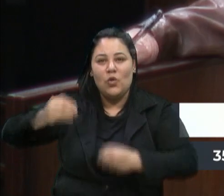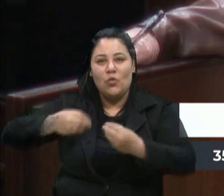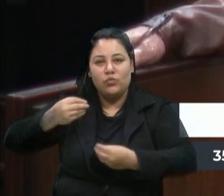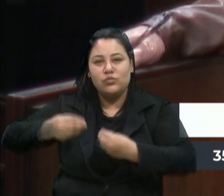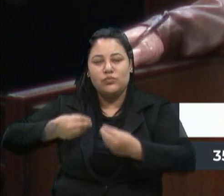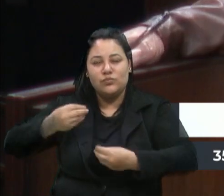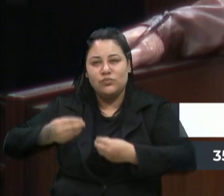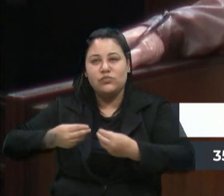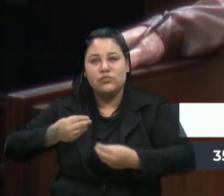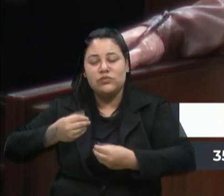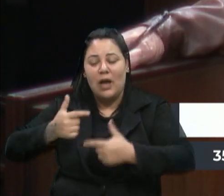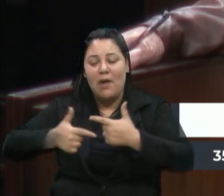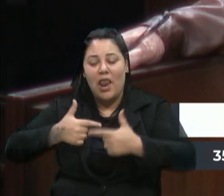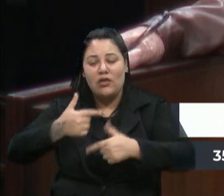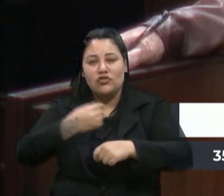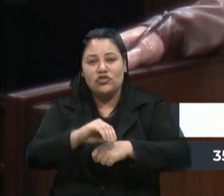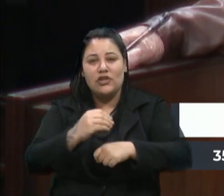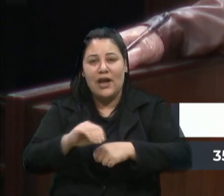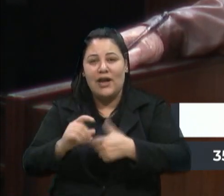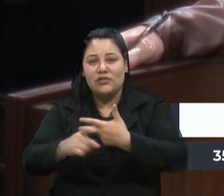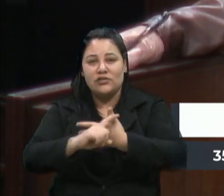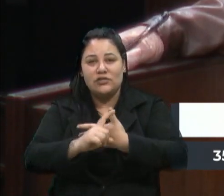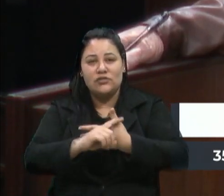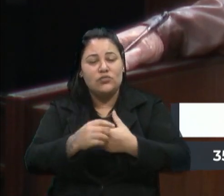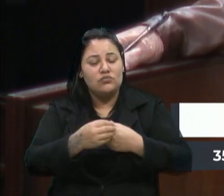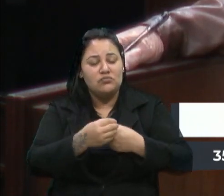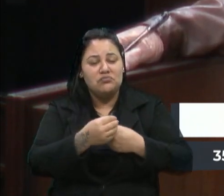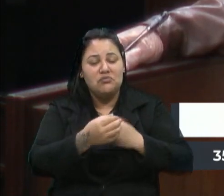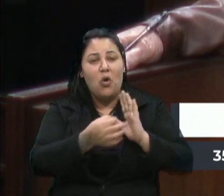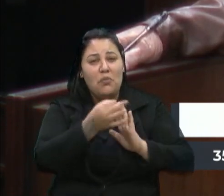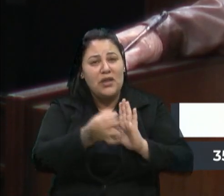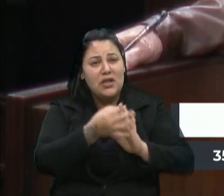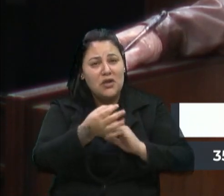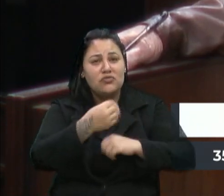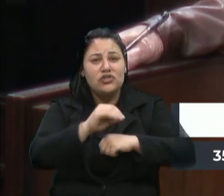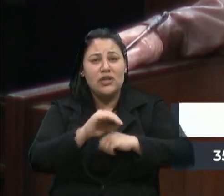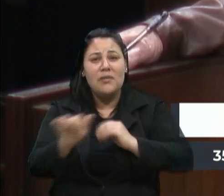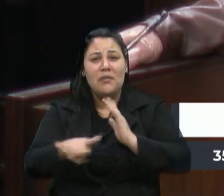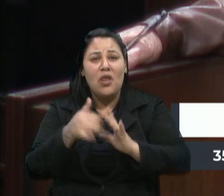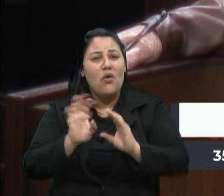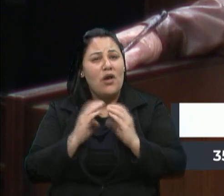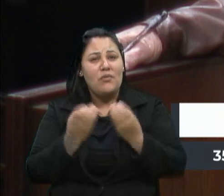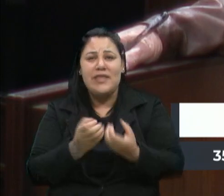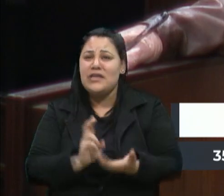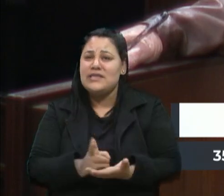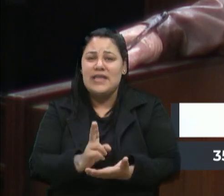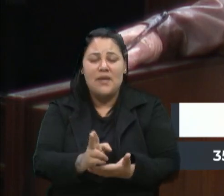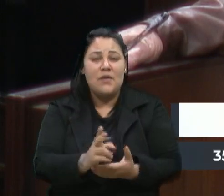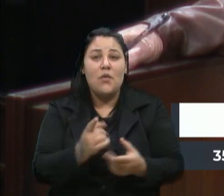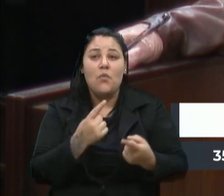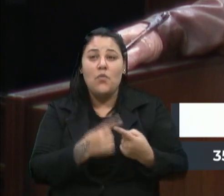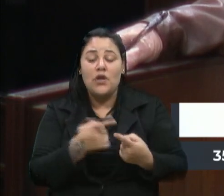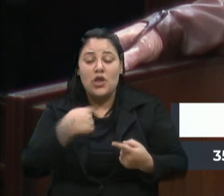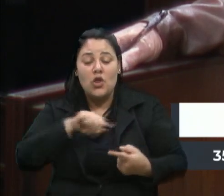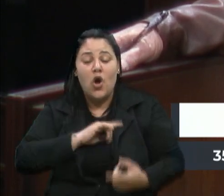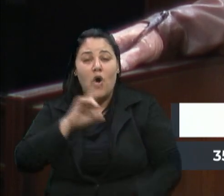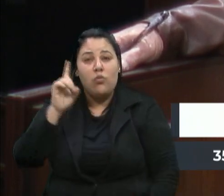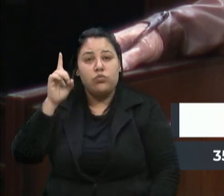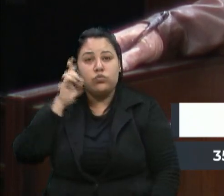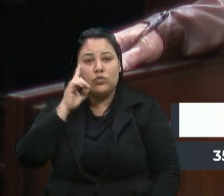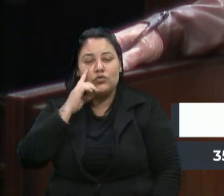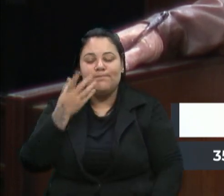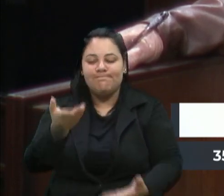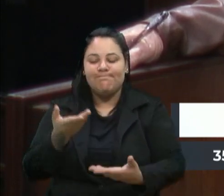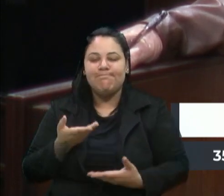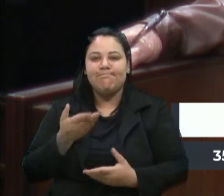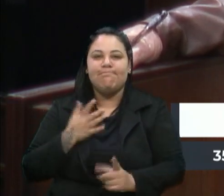ao Executivo sugestões de melhorias para nossas comunidades, pois somos diariamente demandados